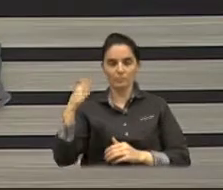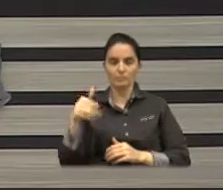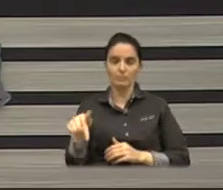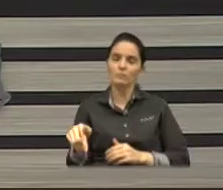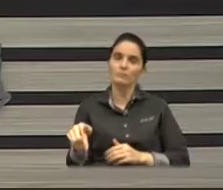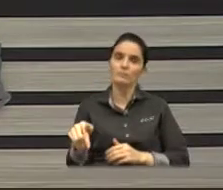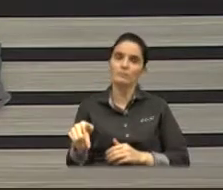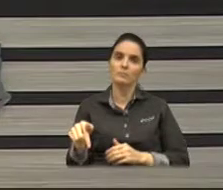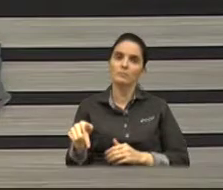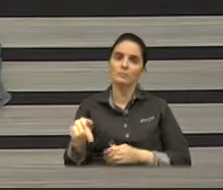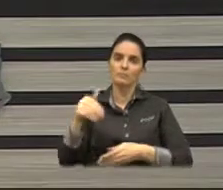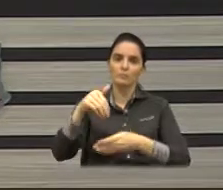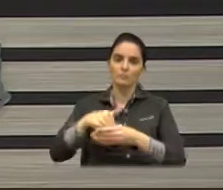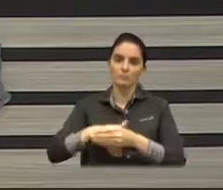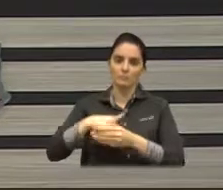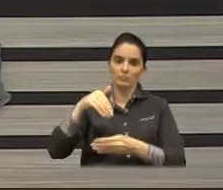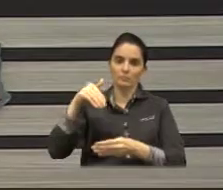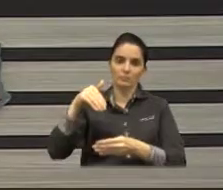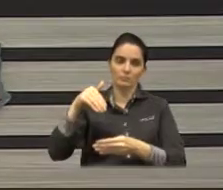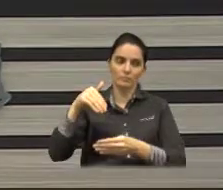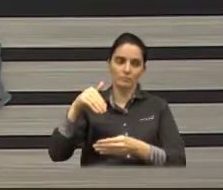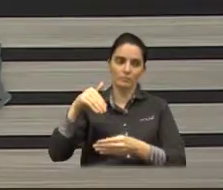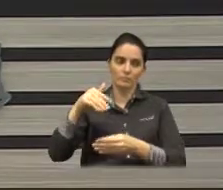113/2017, ele vai à votação.